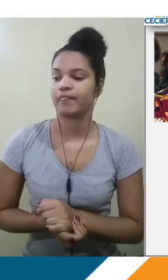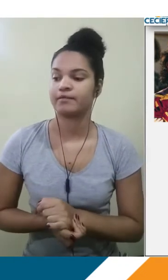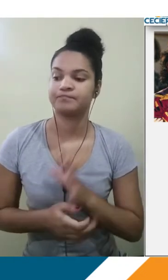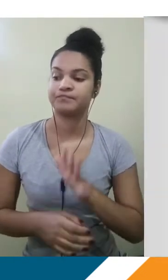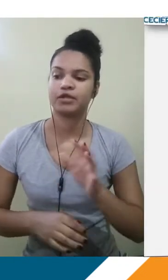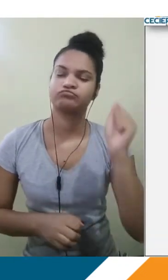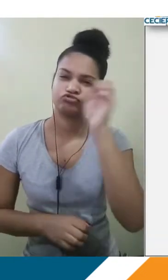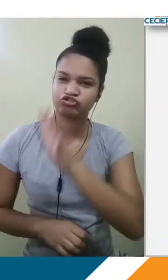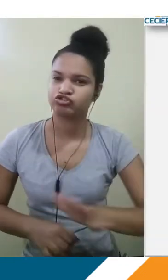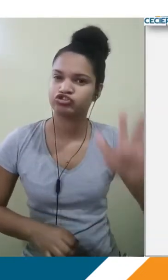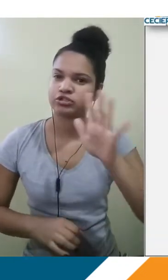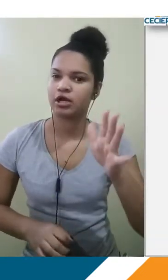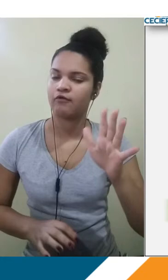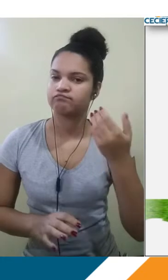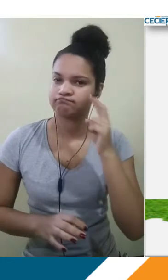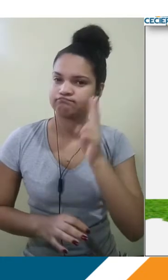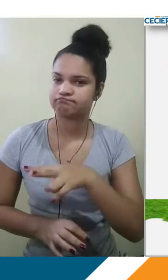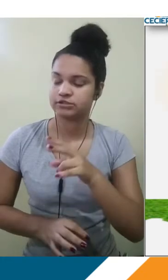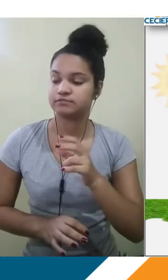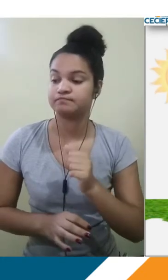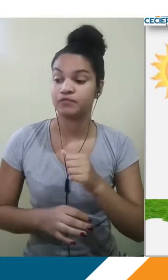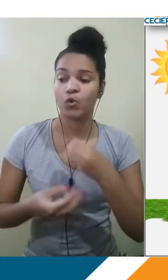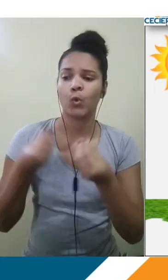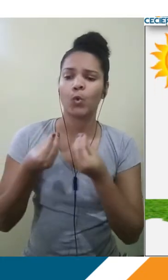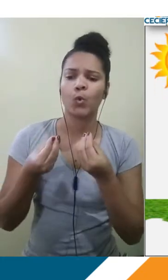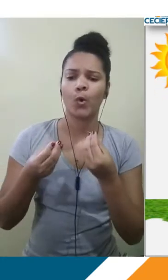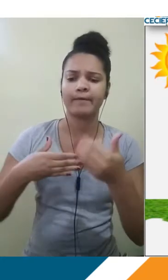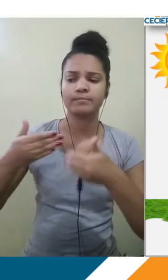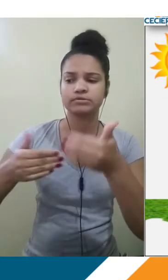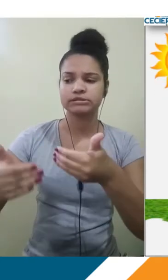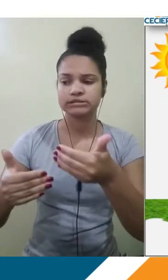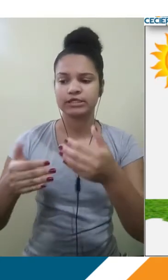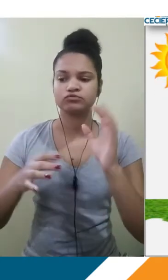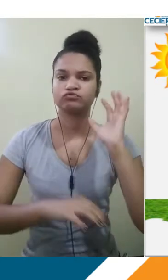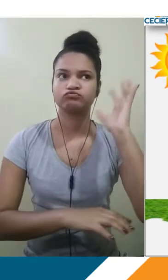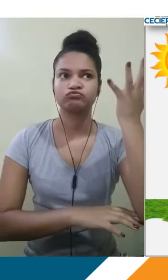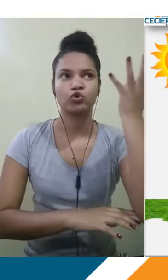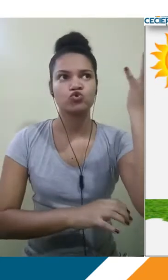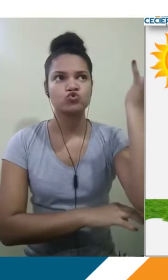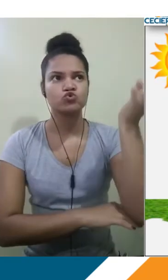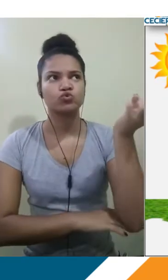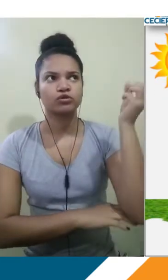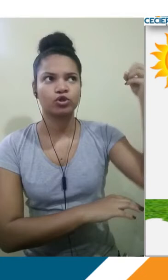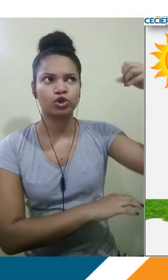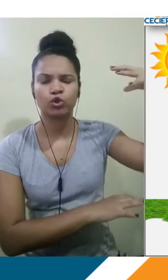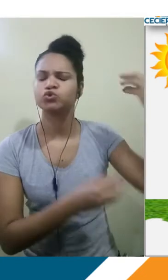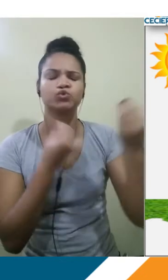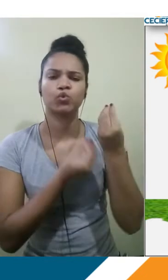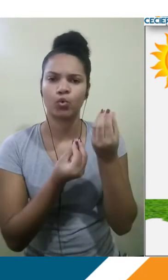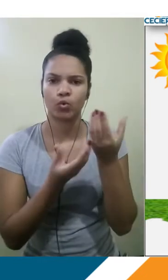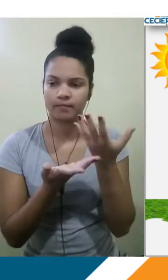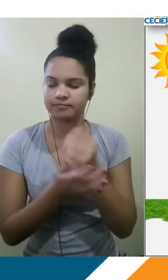então, de maneira geral, como funciona o processo de fotossíntese. Um ser